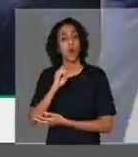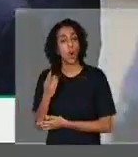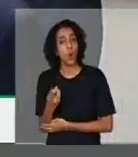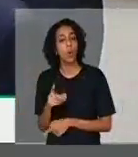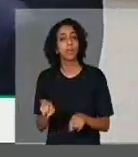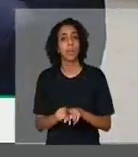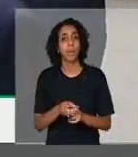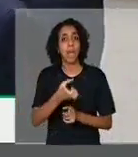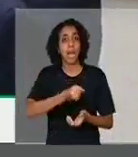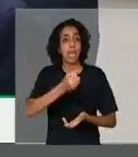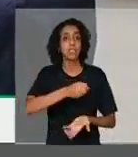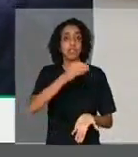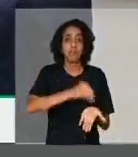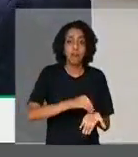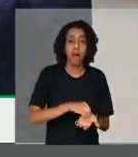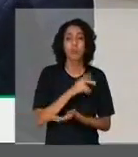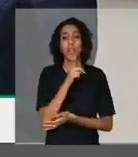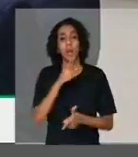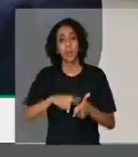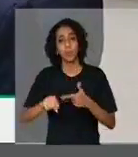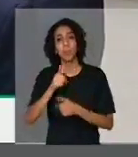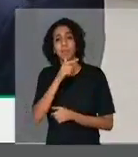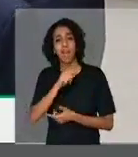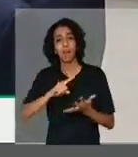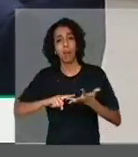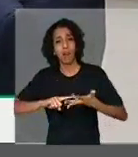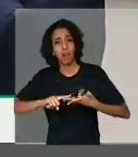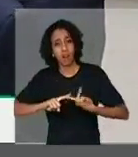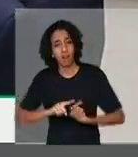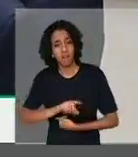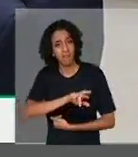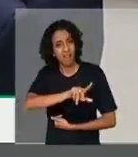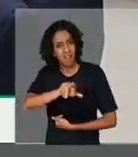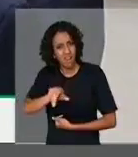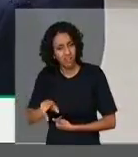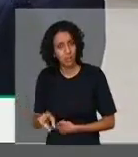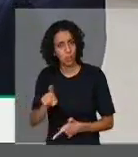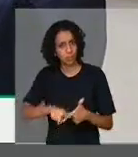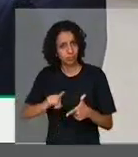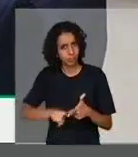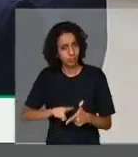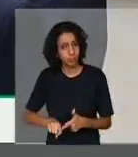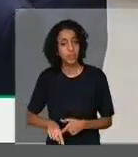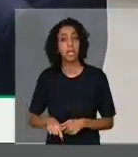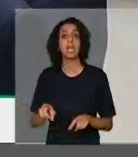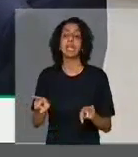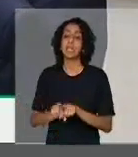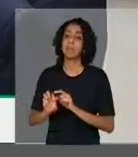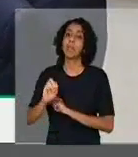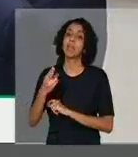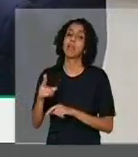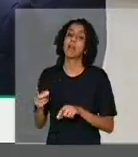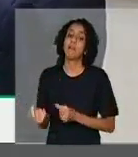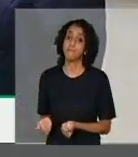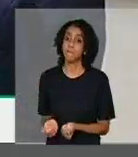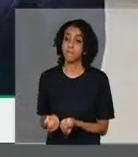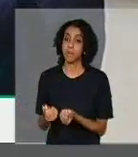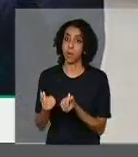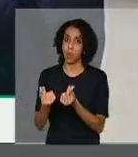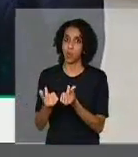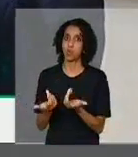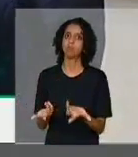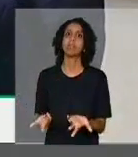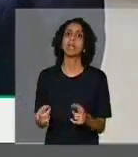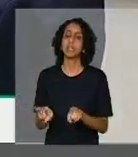alimentação dos animais, da água, como também, já falamos muitas vezes aqui do tema do preço, que continua muito aquém